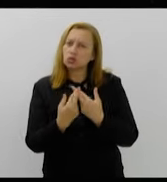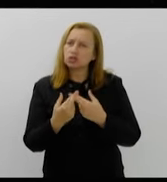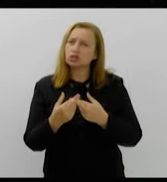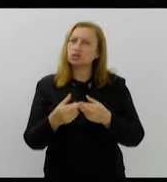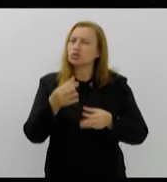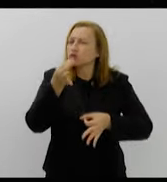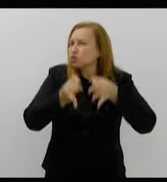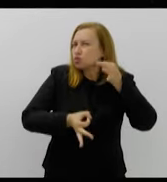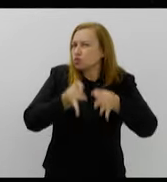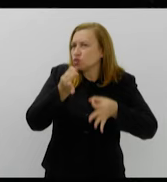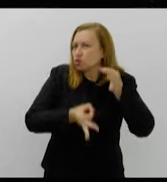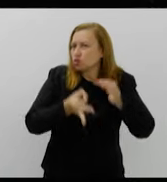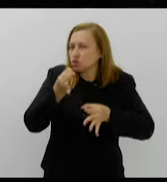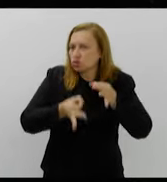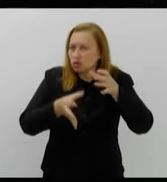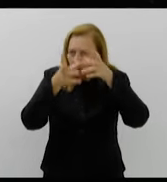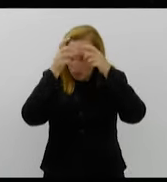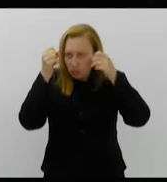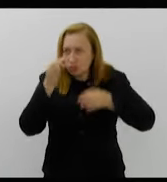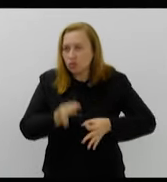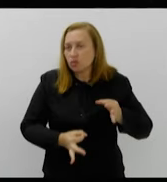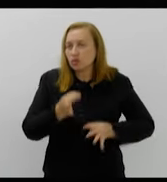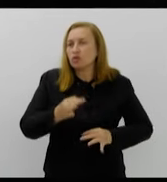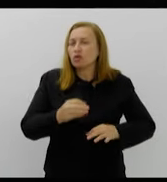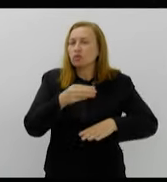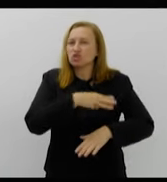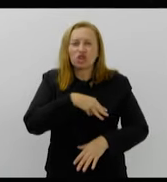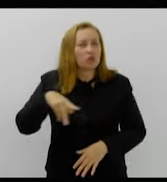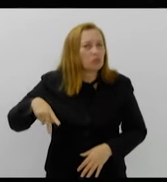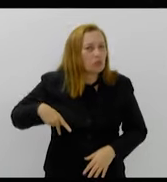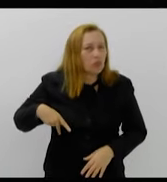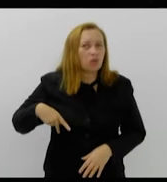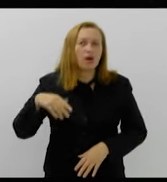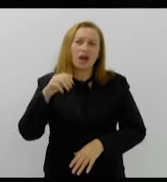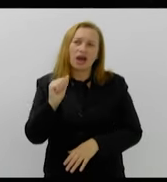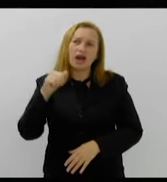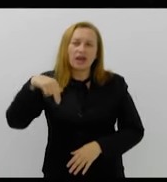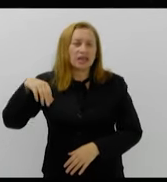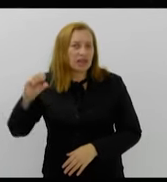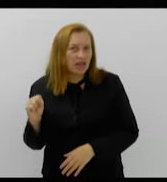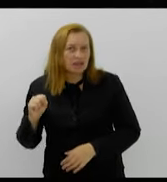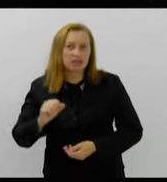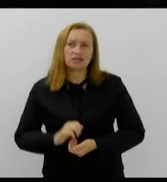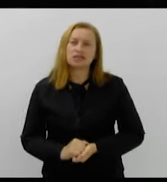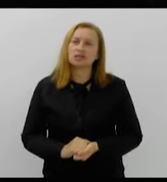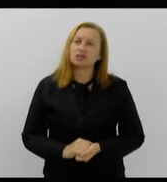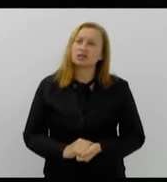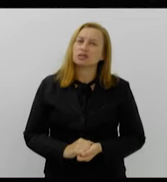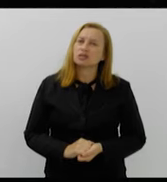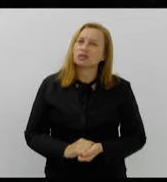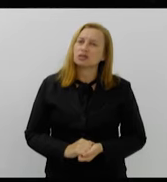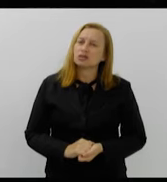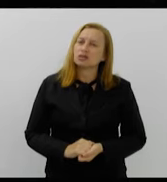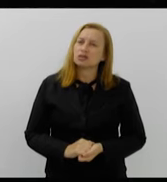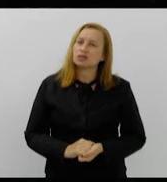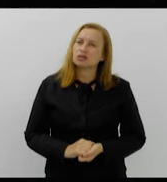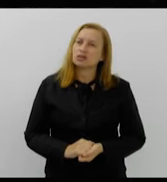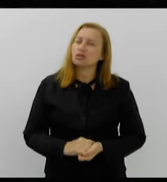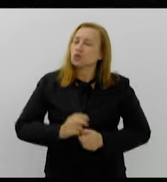Justiça disso Desde o ano passado o Ministério Público a NS e